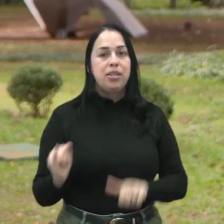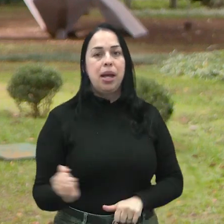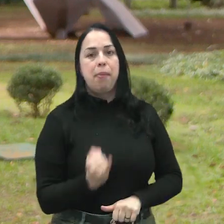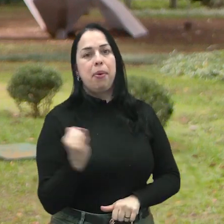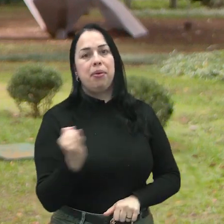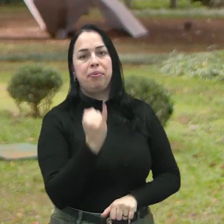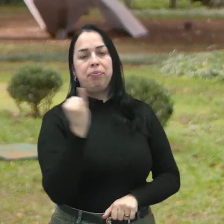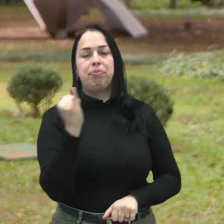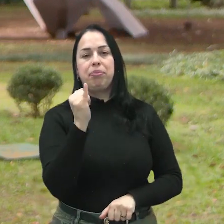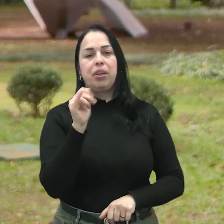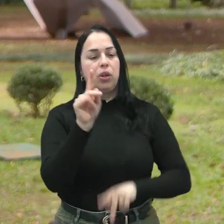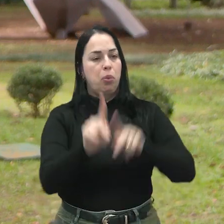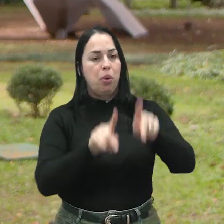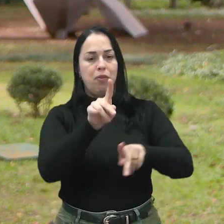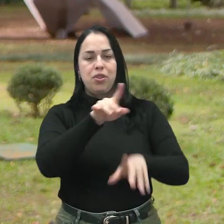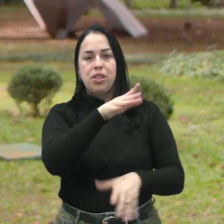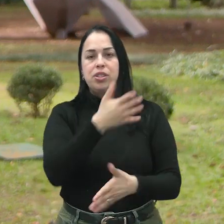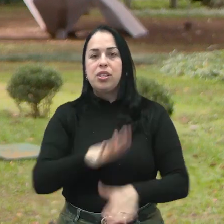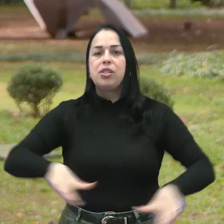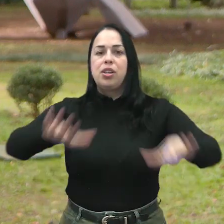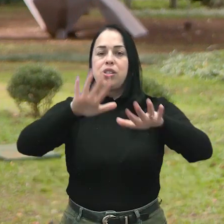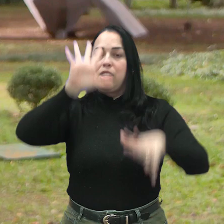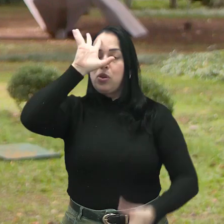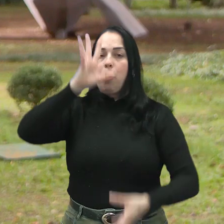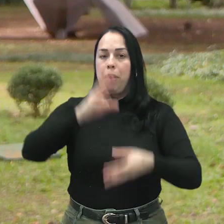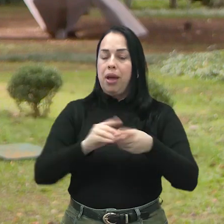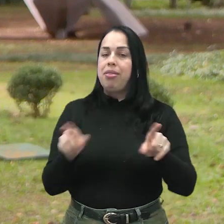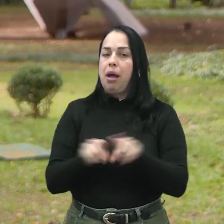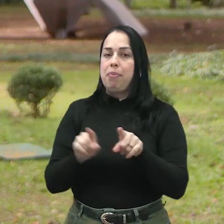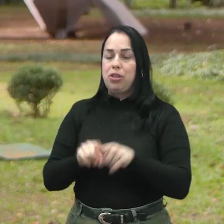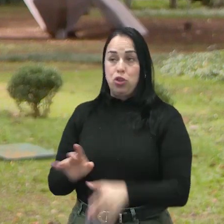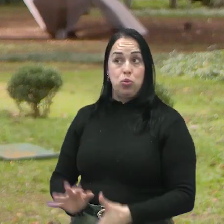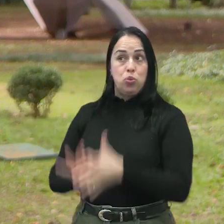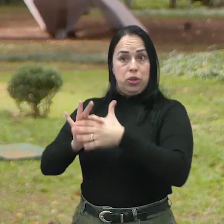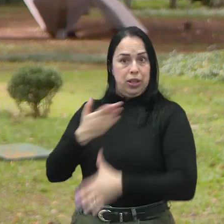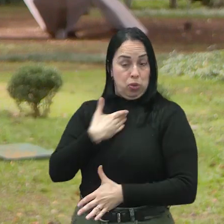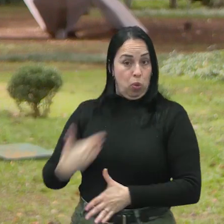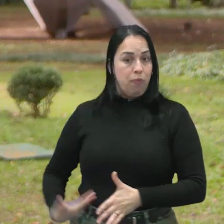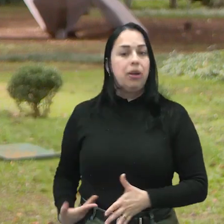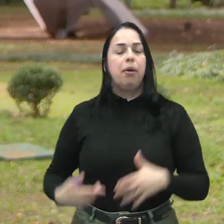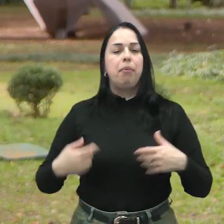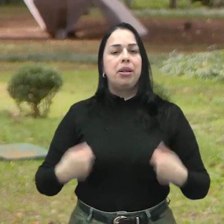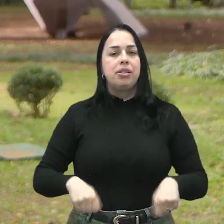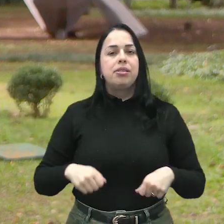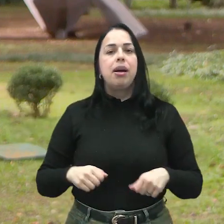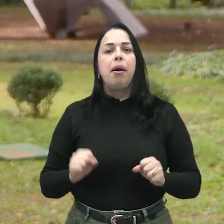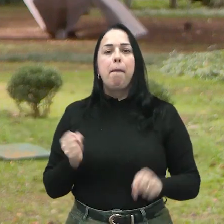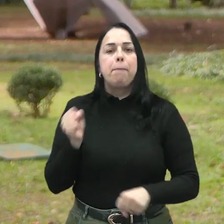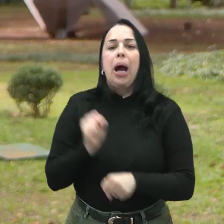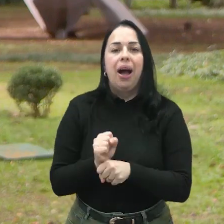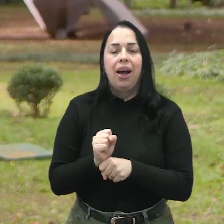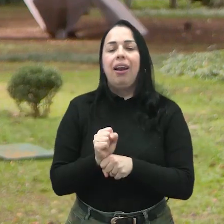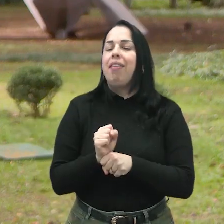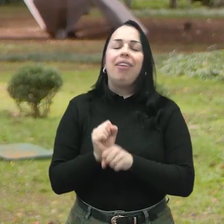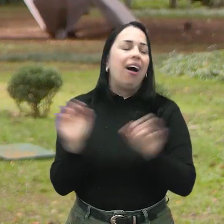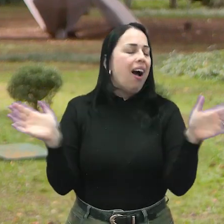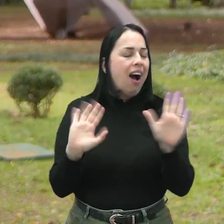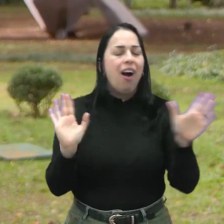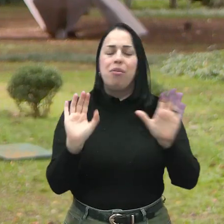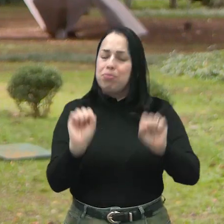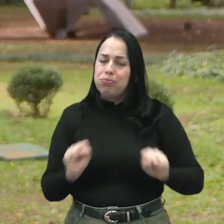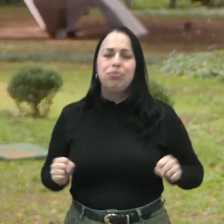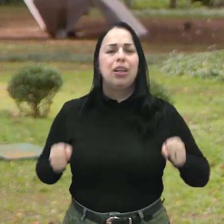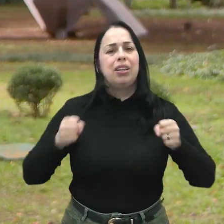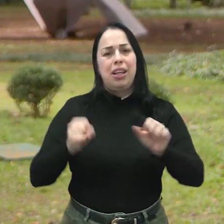importante que a população entenda isso, que as nossas autoridades entendam isso, que essas coisas não podem parar. Identidade